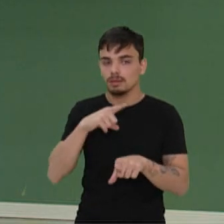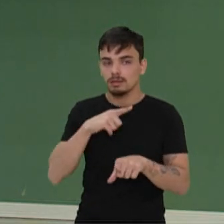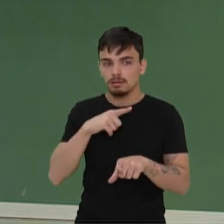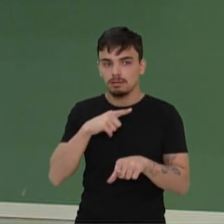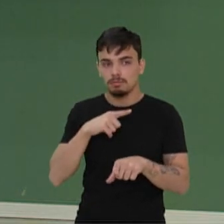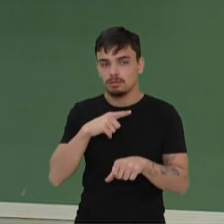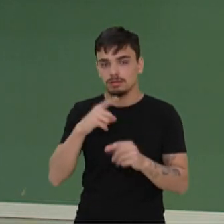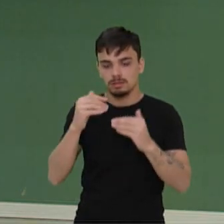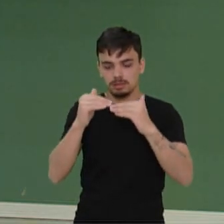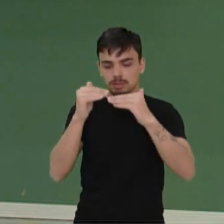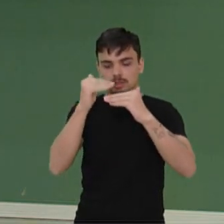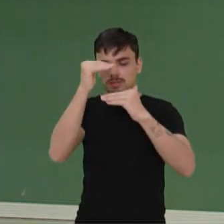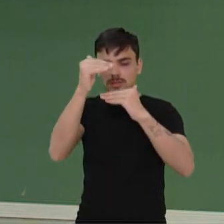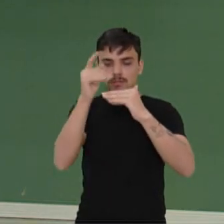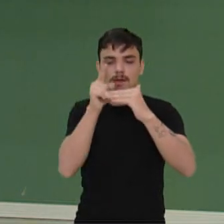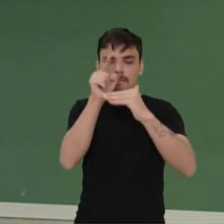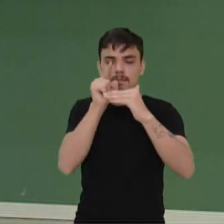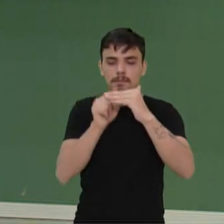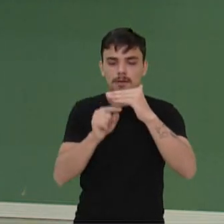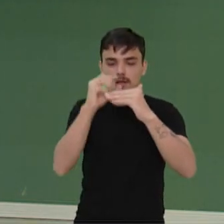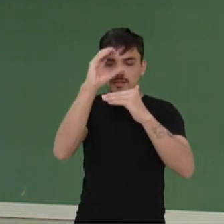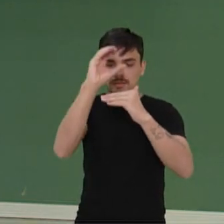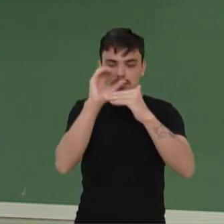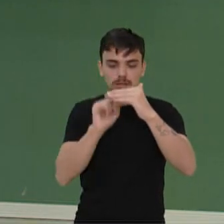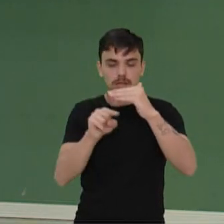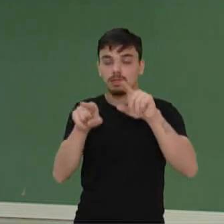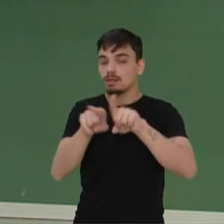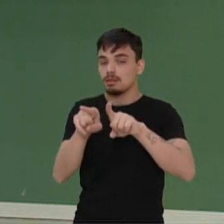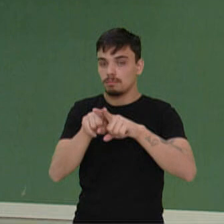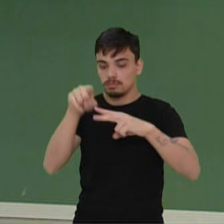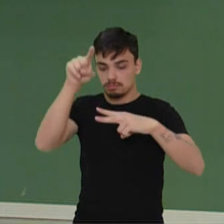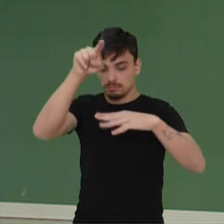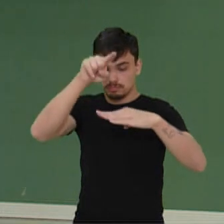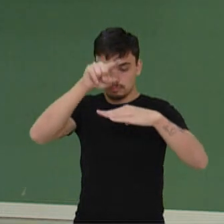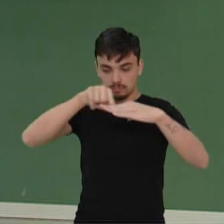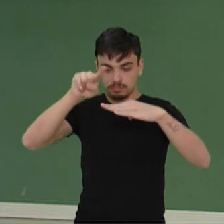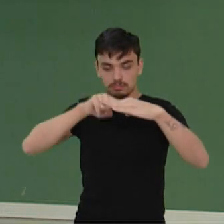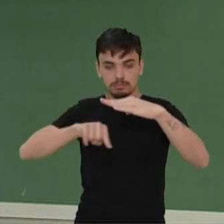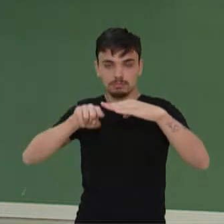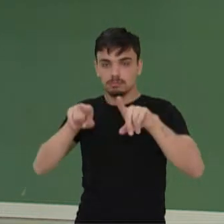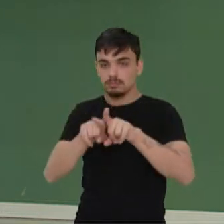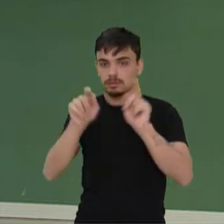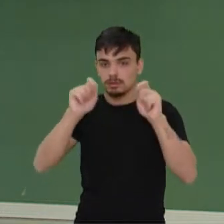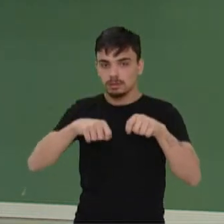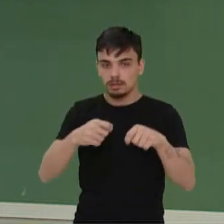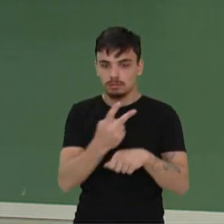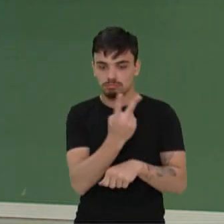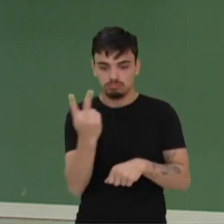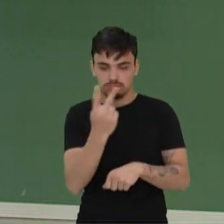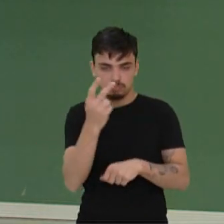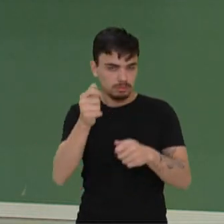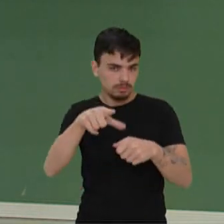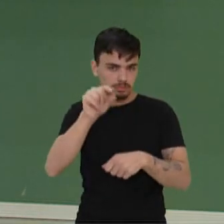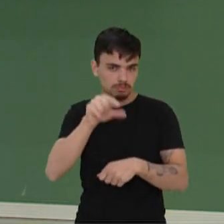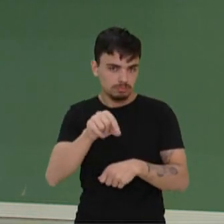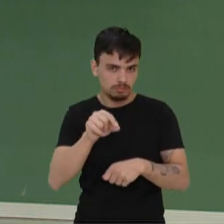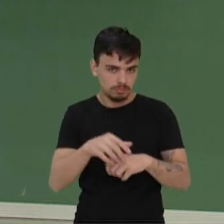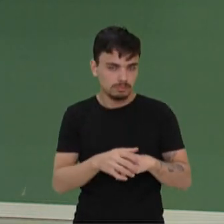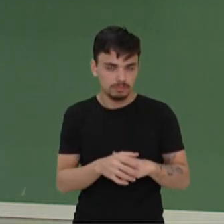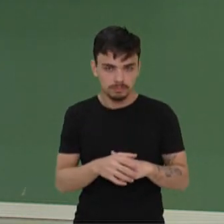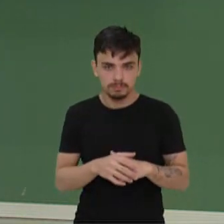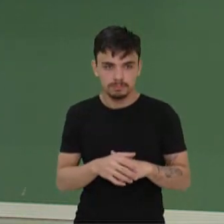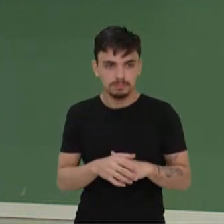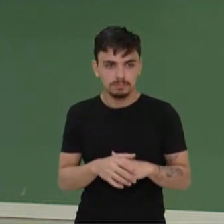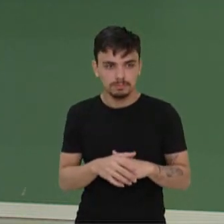eles podem estar lá em cima, de acordo com o que a gente tem na função, o x do vértice ele vai estar dançando em cima dessa linha vermelha,